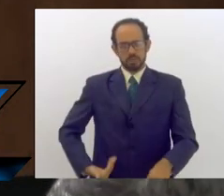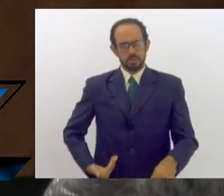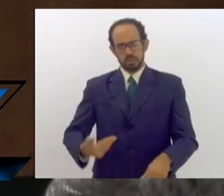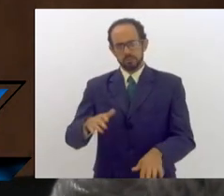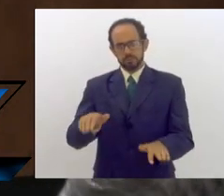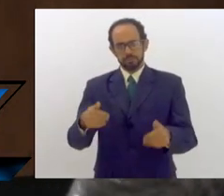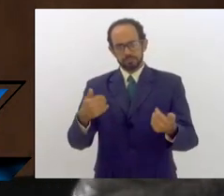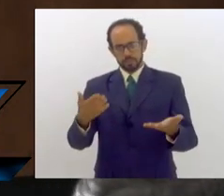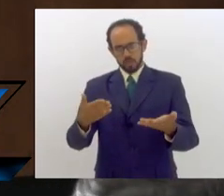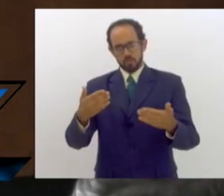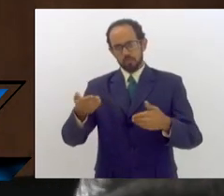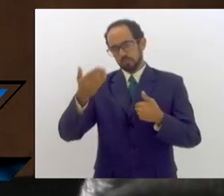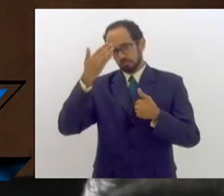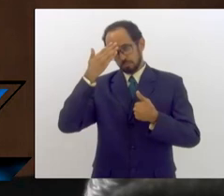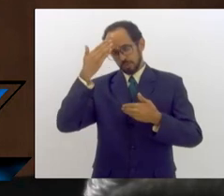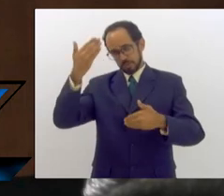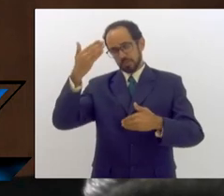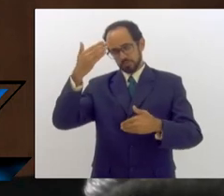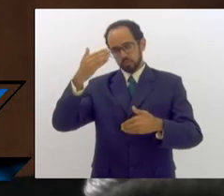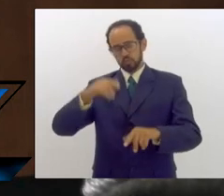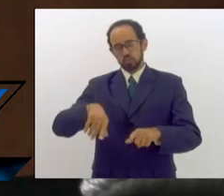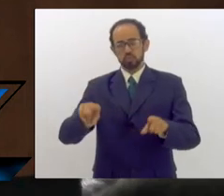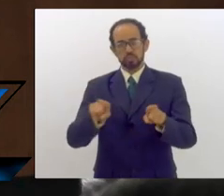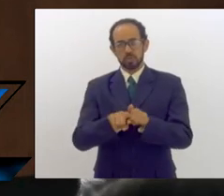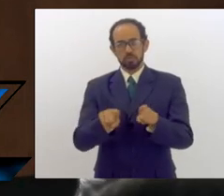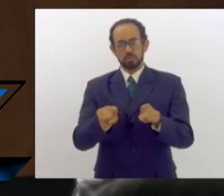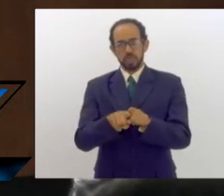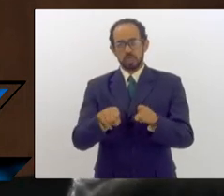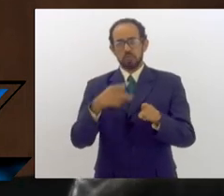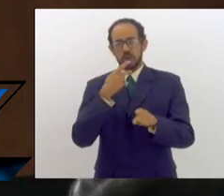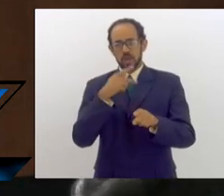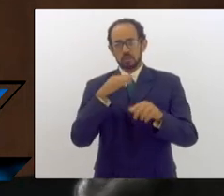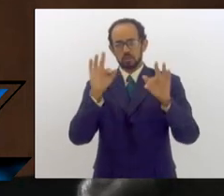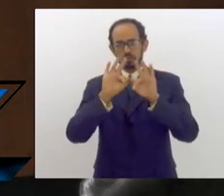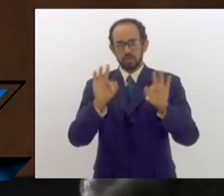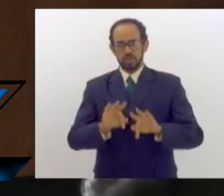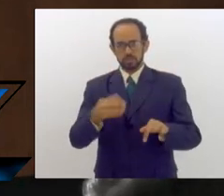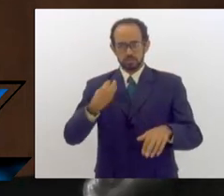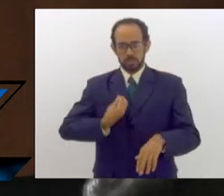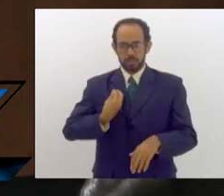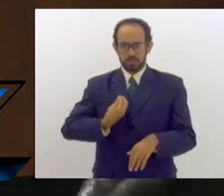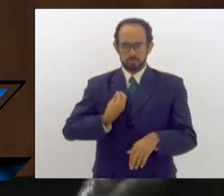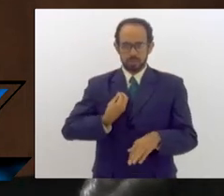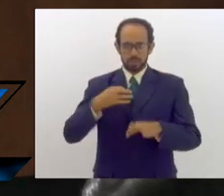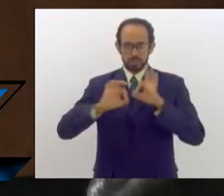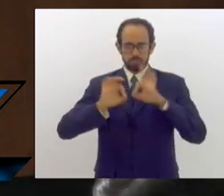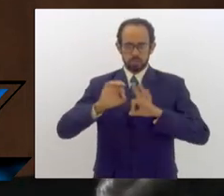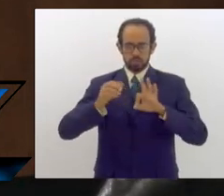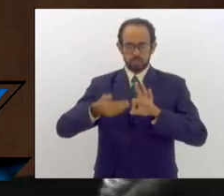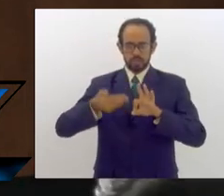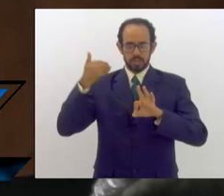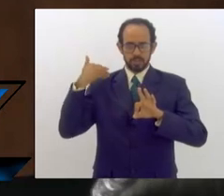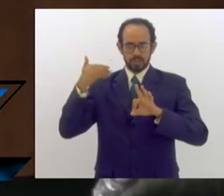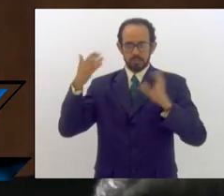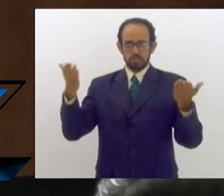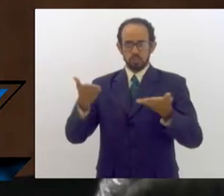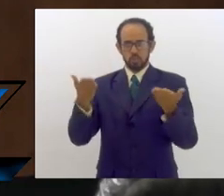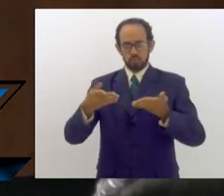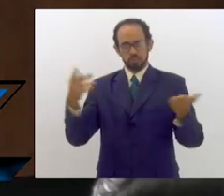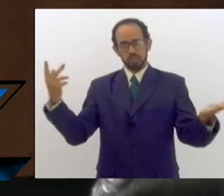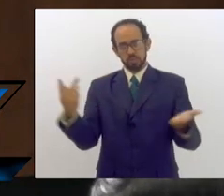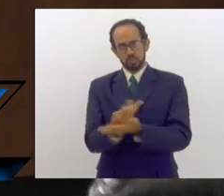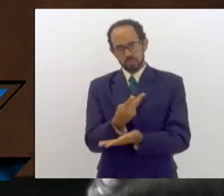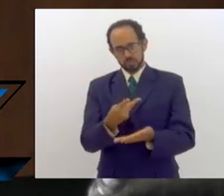meu agradecimento e dizer que estou muito feliz por ter participado desse projeto lá atrás e de ver hoje esse projeto sendo realizado